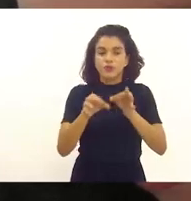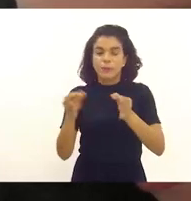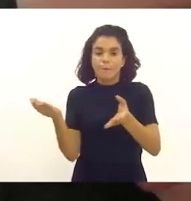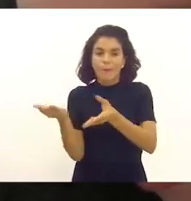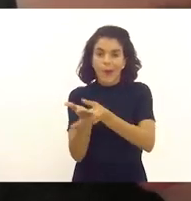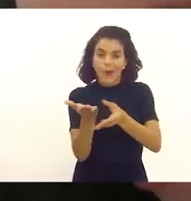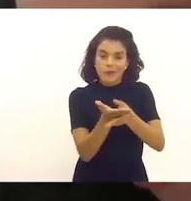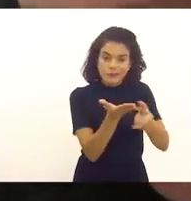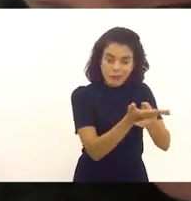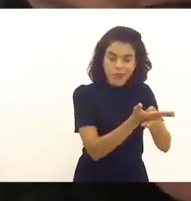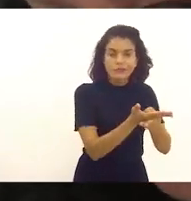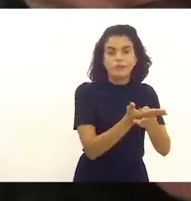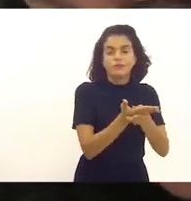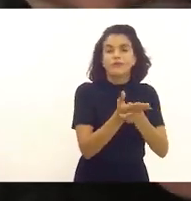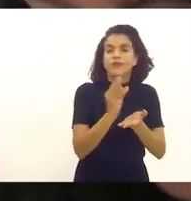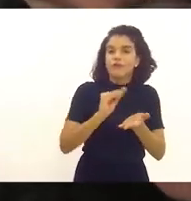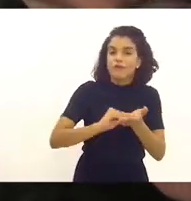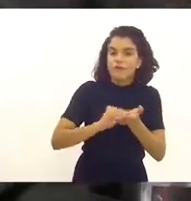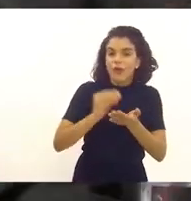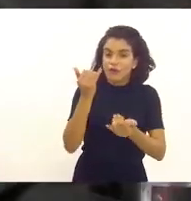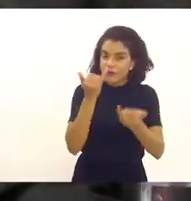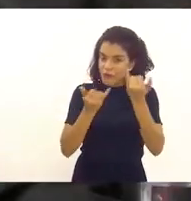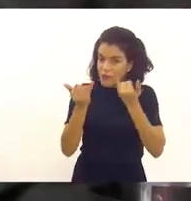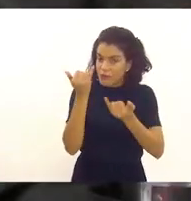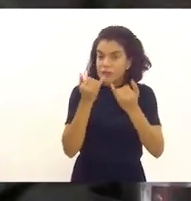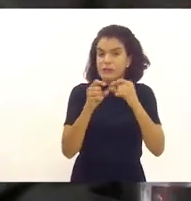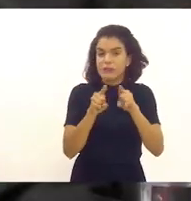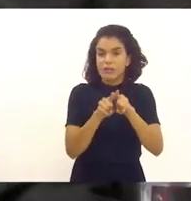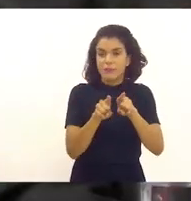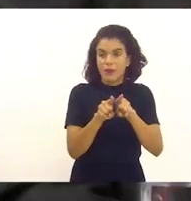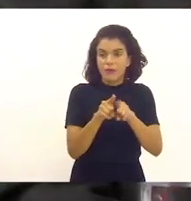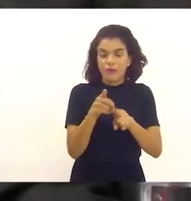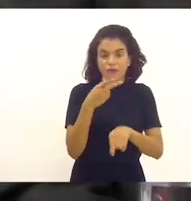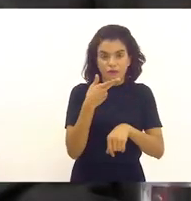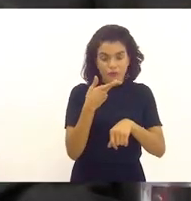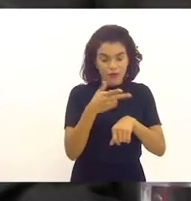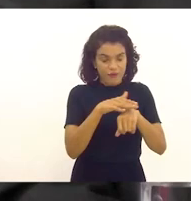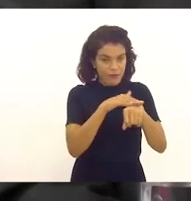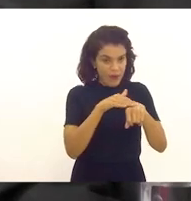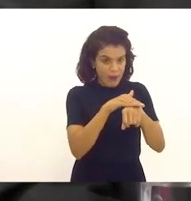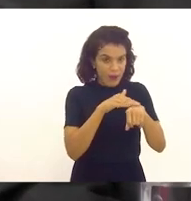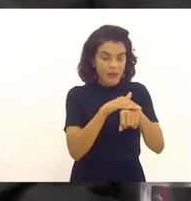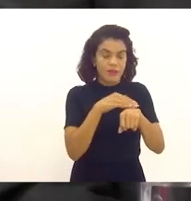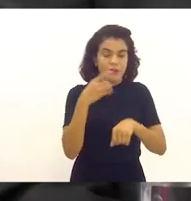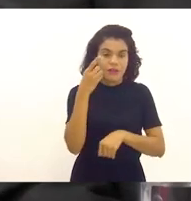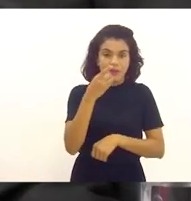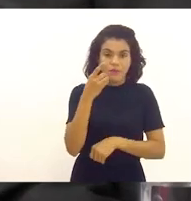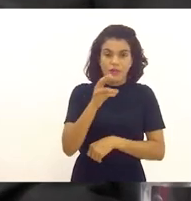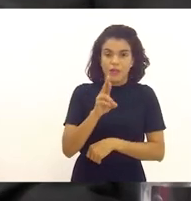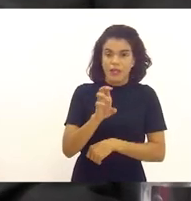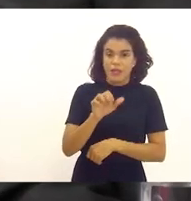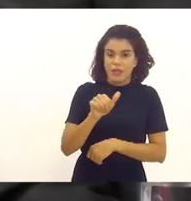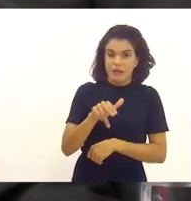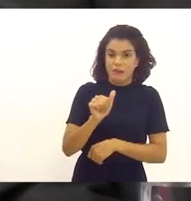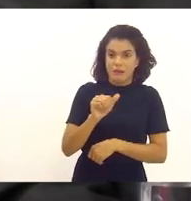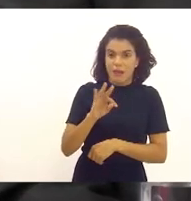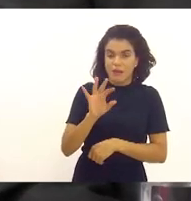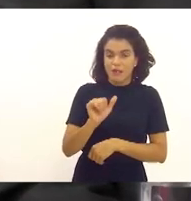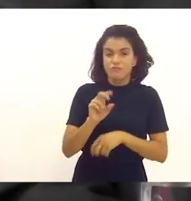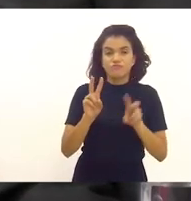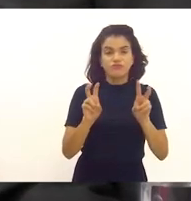encaminhamentos para rede a falta de informação também foi falado querida deputada Renata Souza pela Yasmin